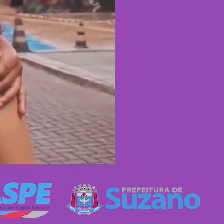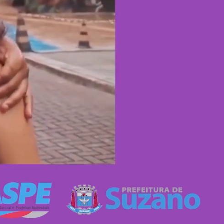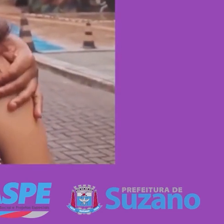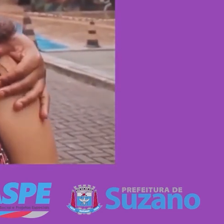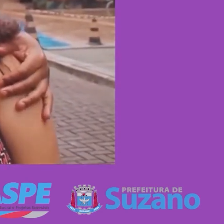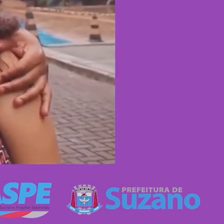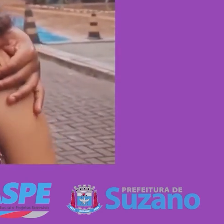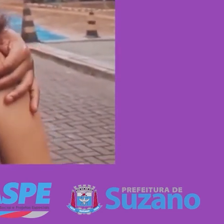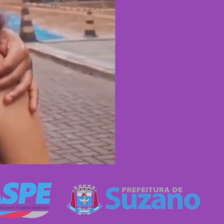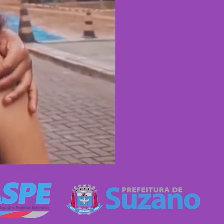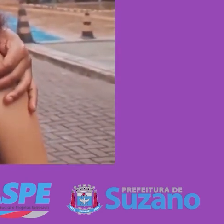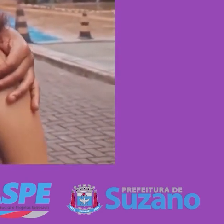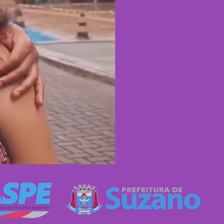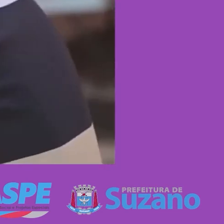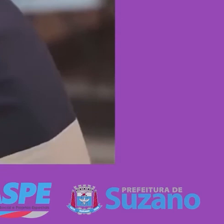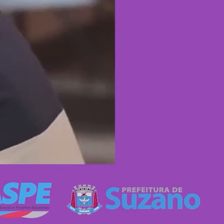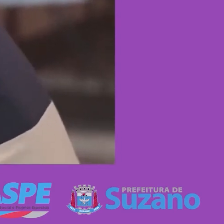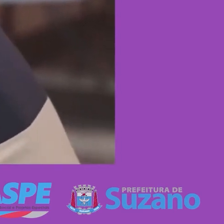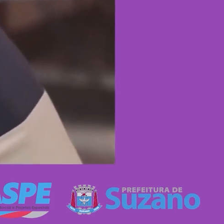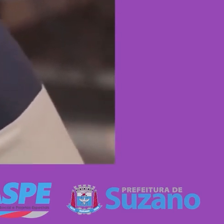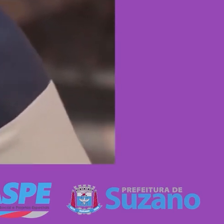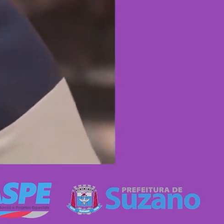Temos sentimentos.